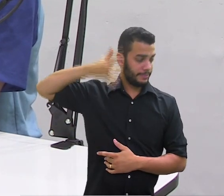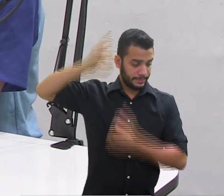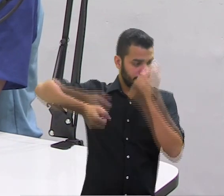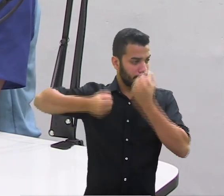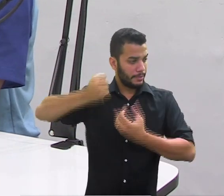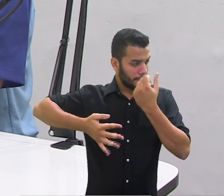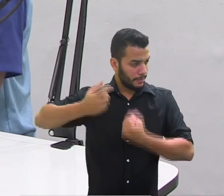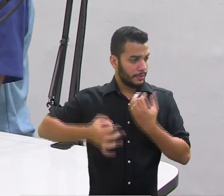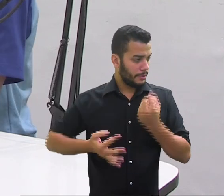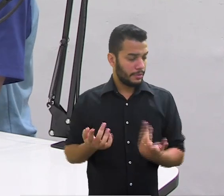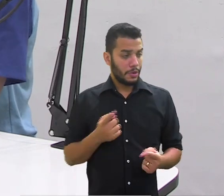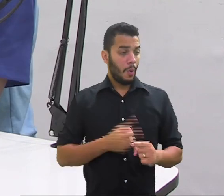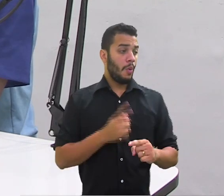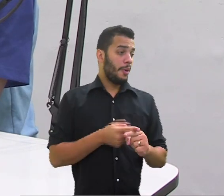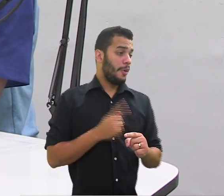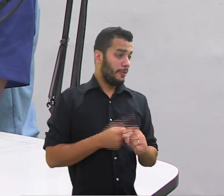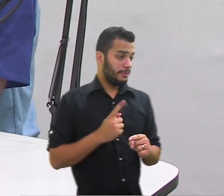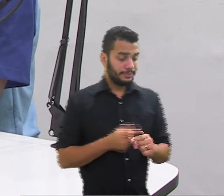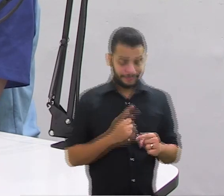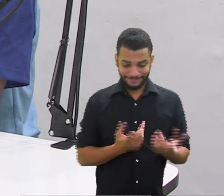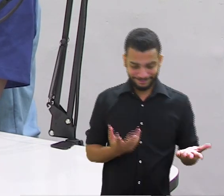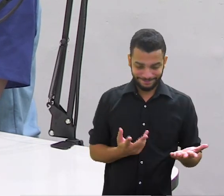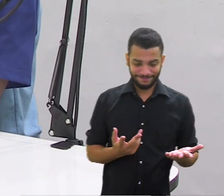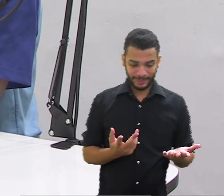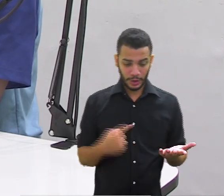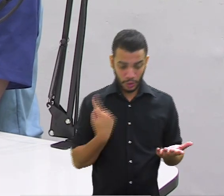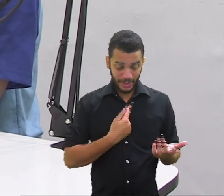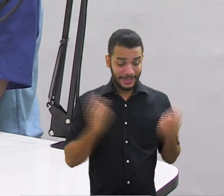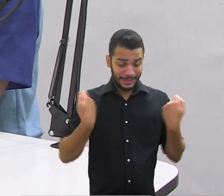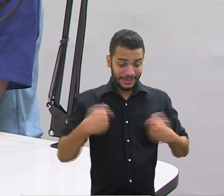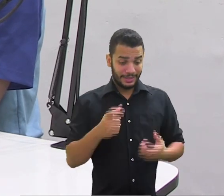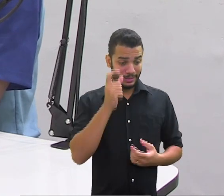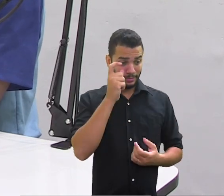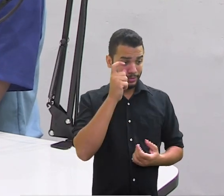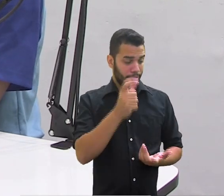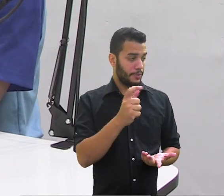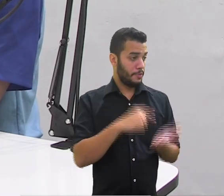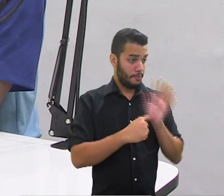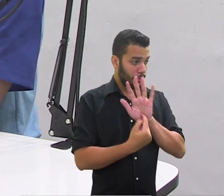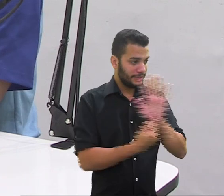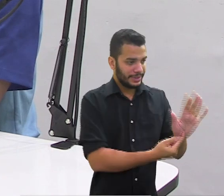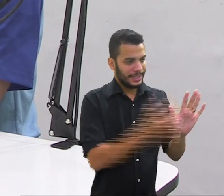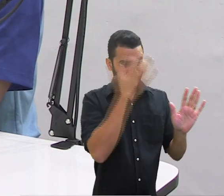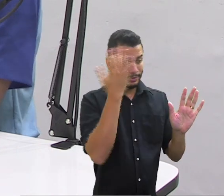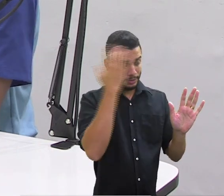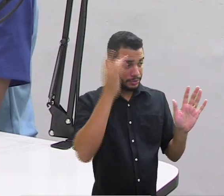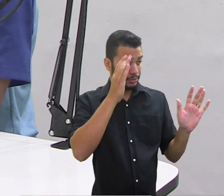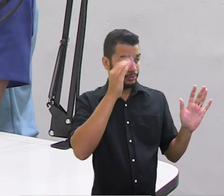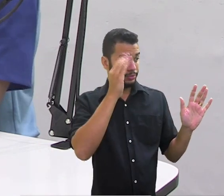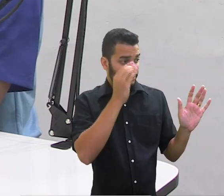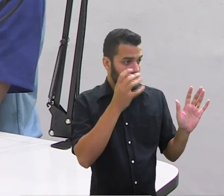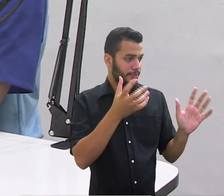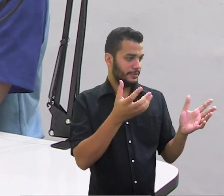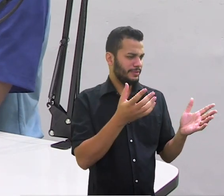coisas. E eu acho muito interessante falar sobre isso. Porque muitos alunos não batem,